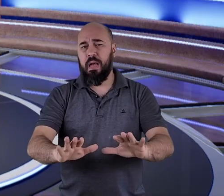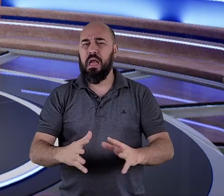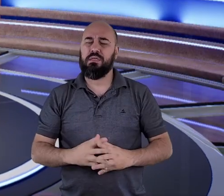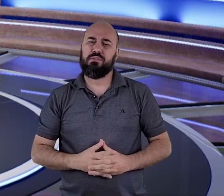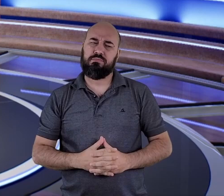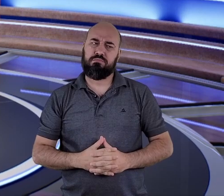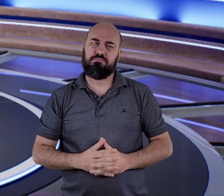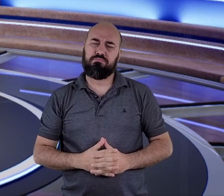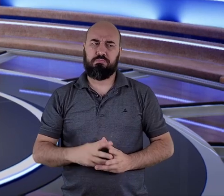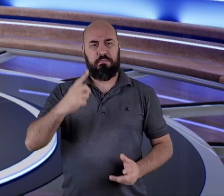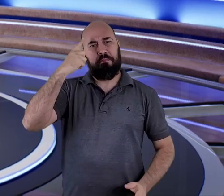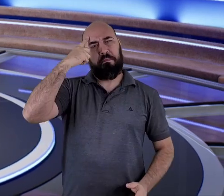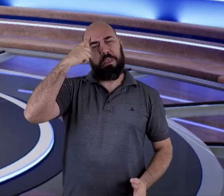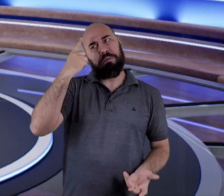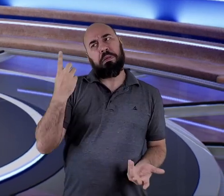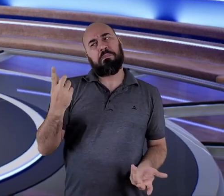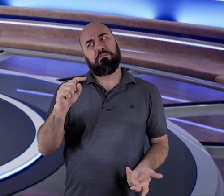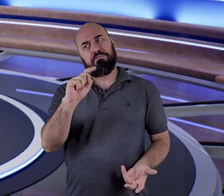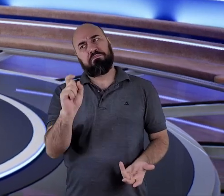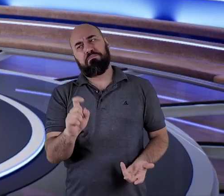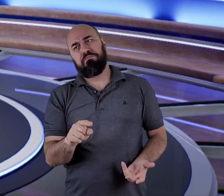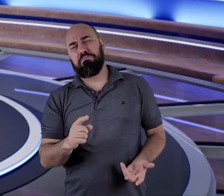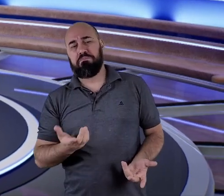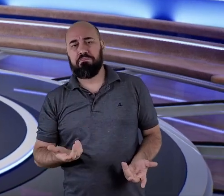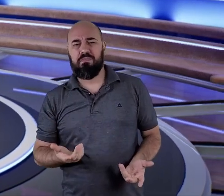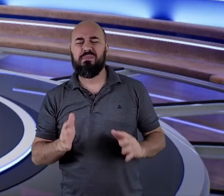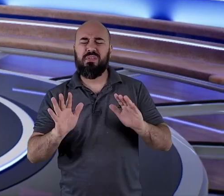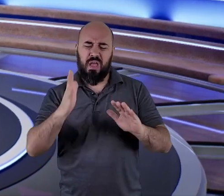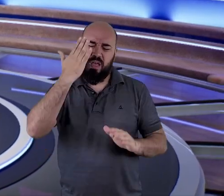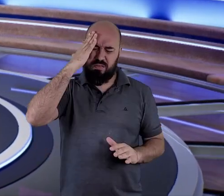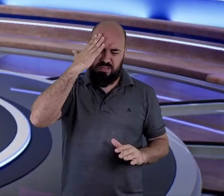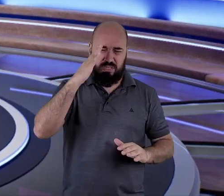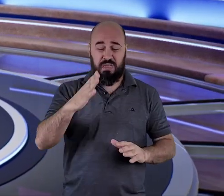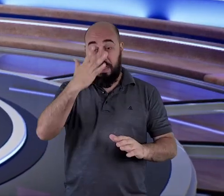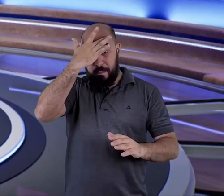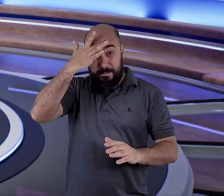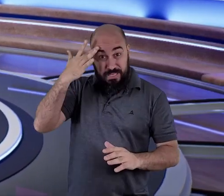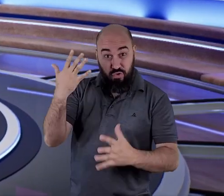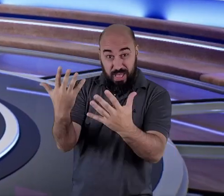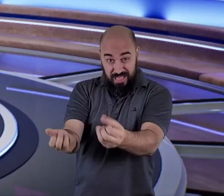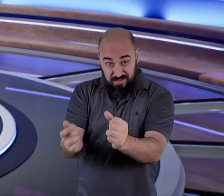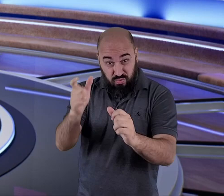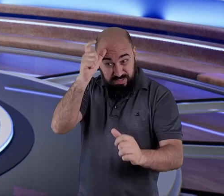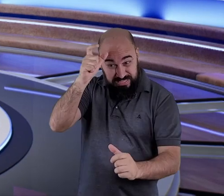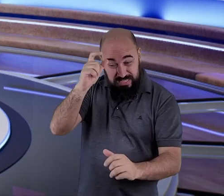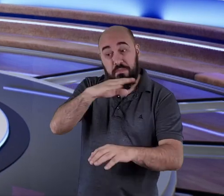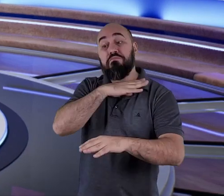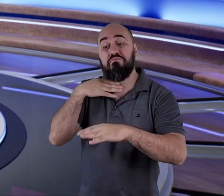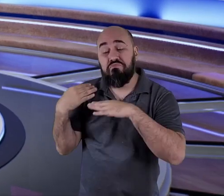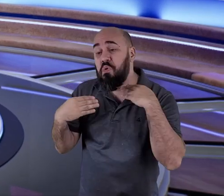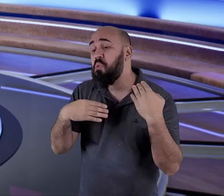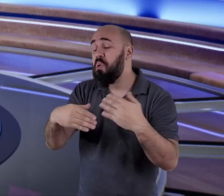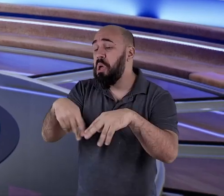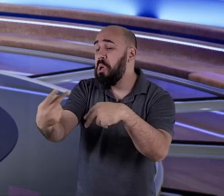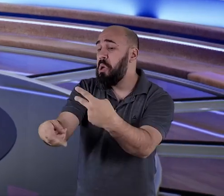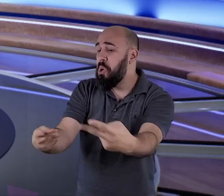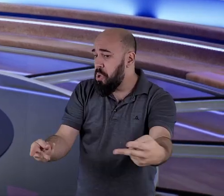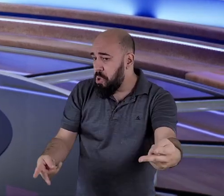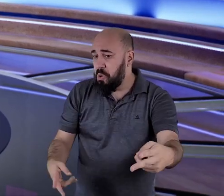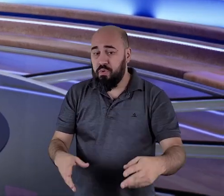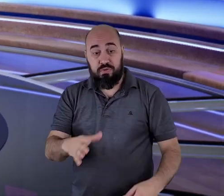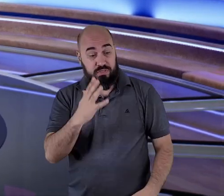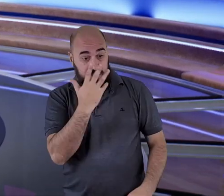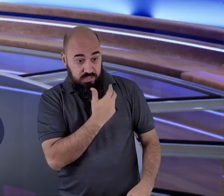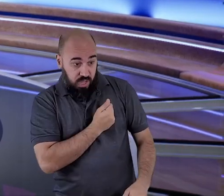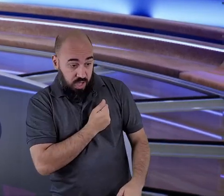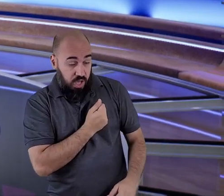Agora, você pode estar se perguntando assim: pastor, já entendi. Os ímpios morrem, os salvos mortos ressuscitam, os